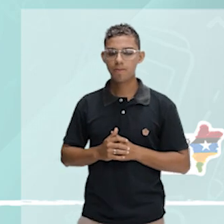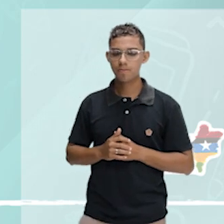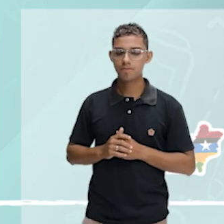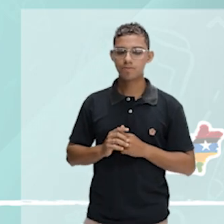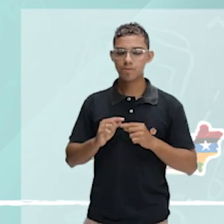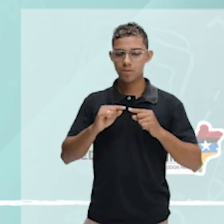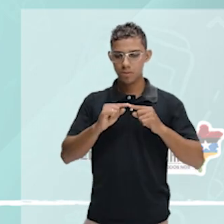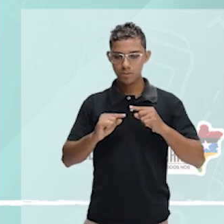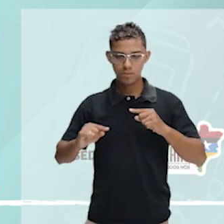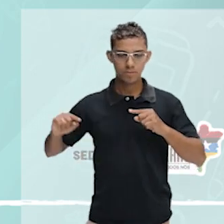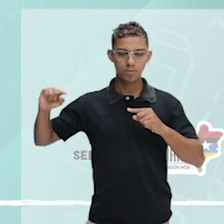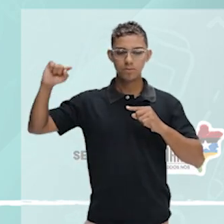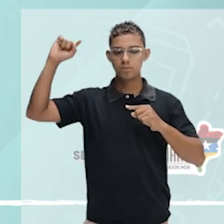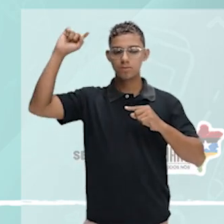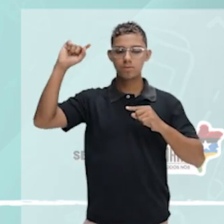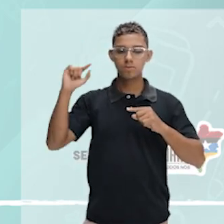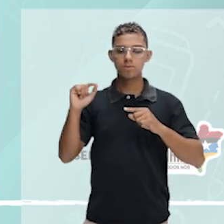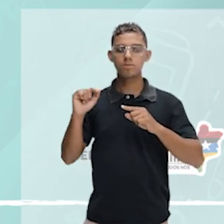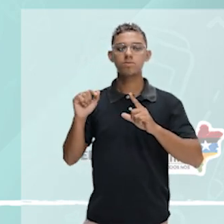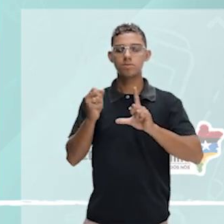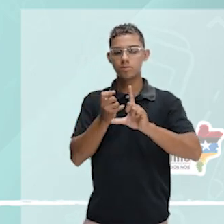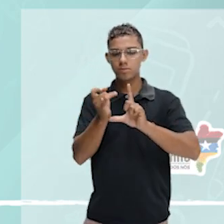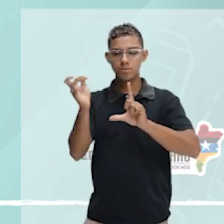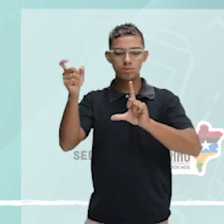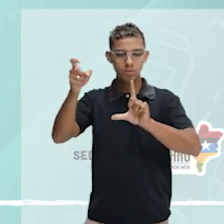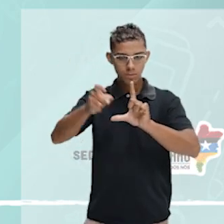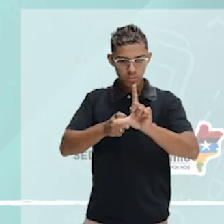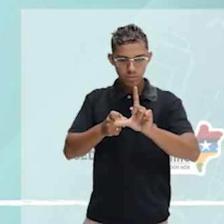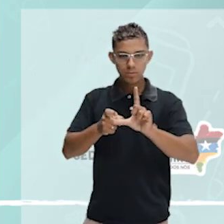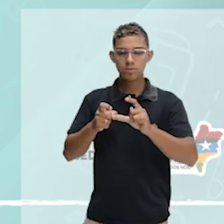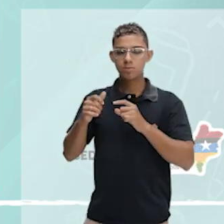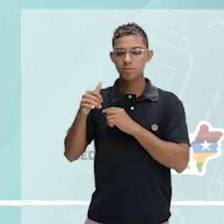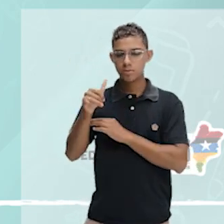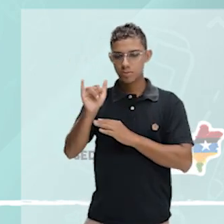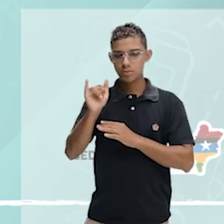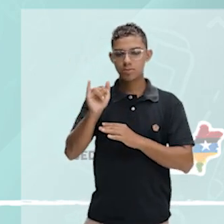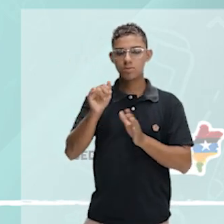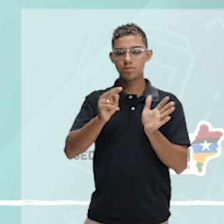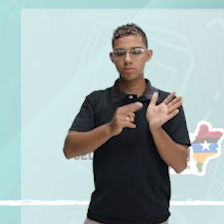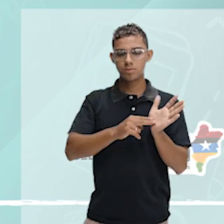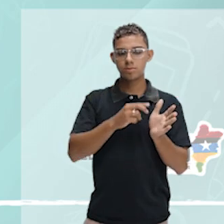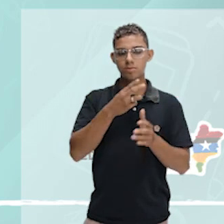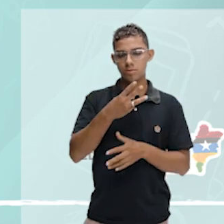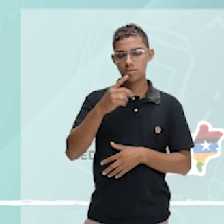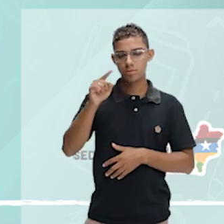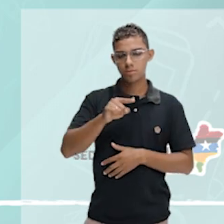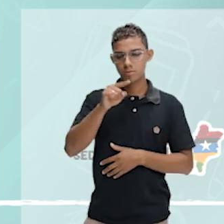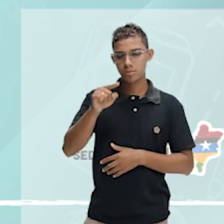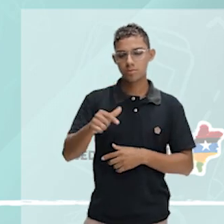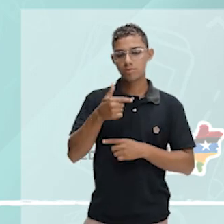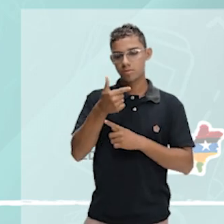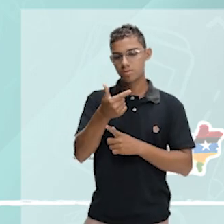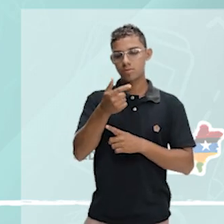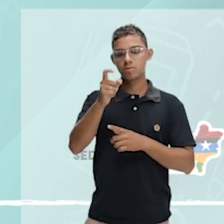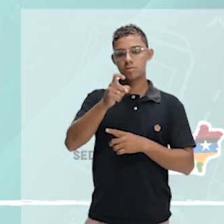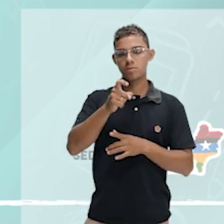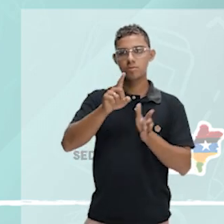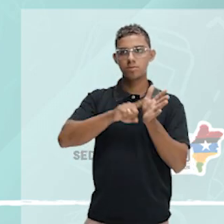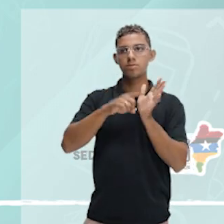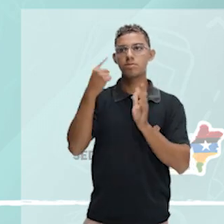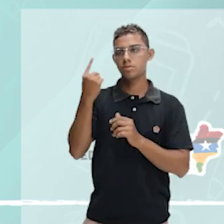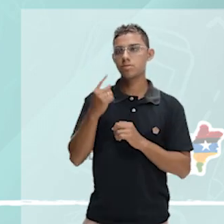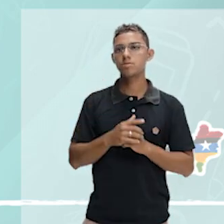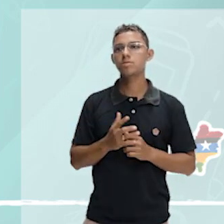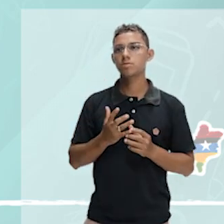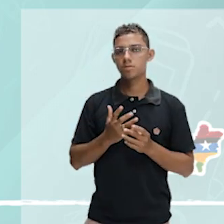característica dessa função que é dada por y = 3x2 elevado a x - 1 gráfico tá aí posto